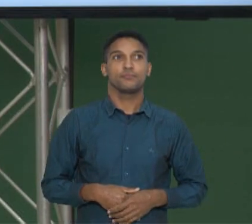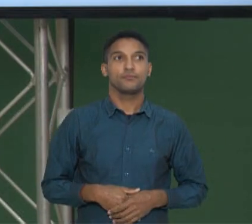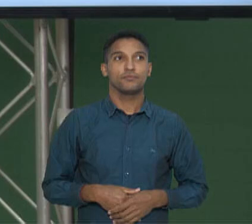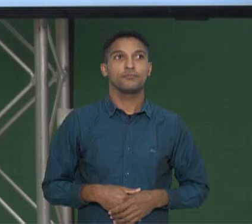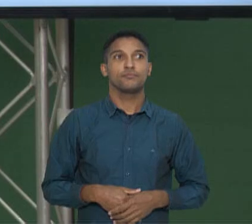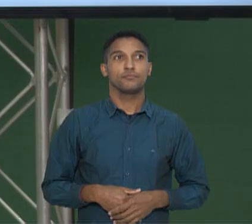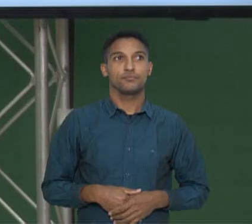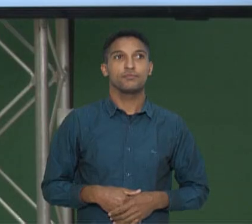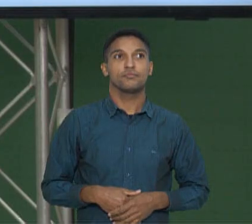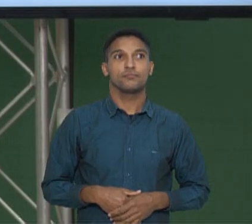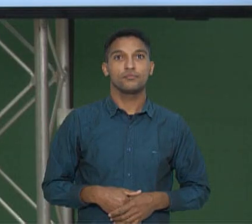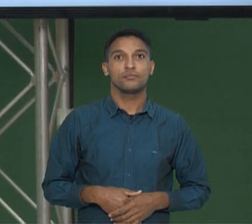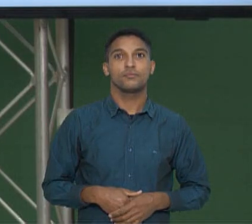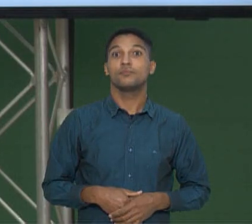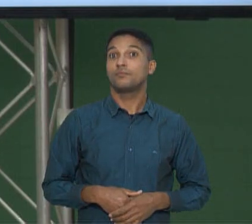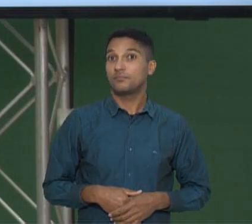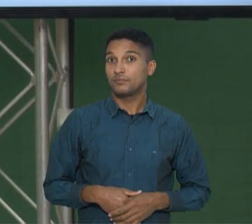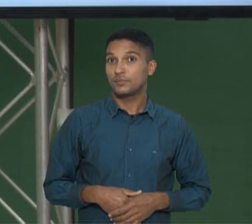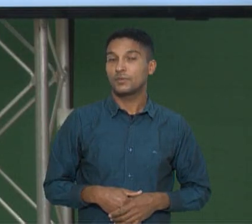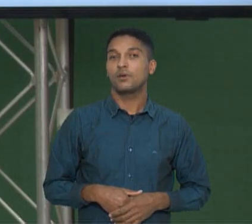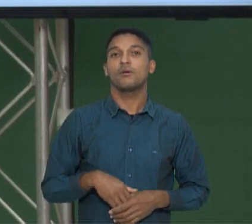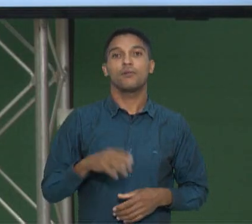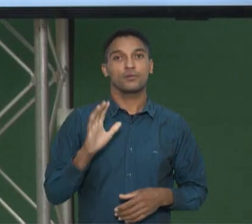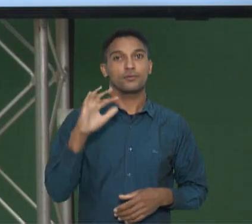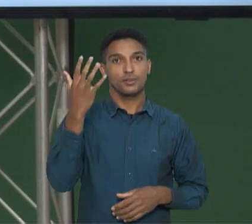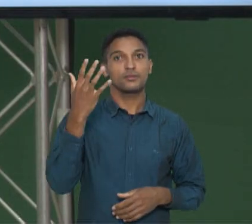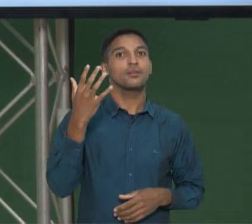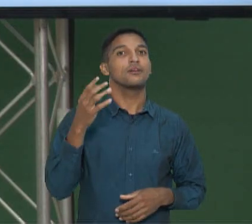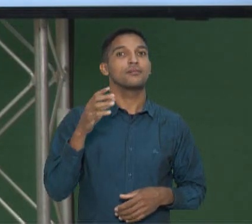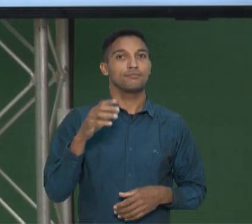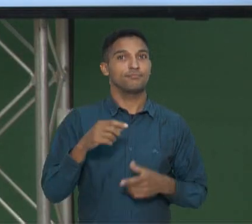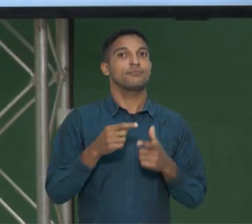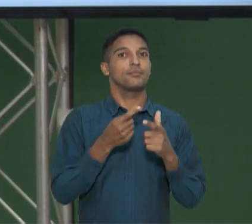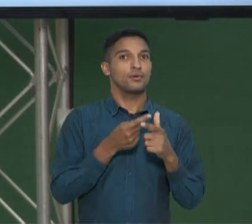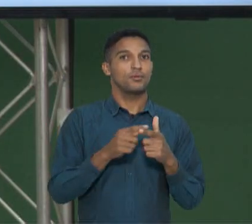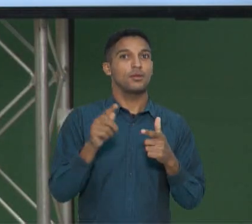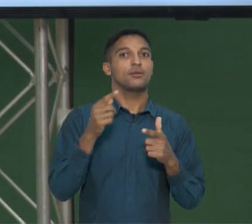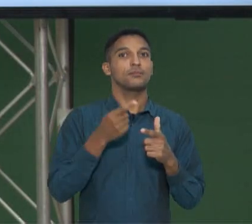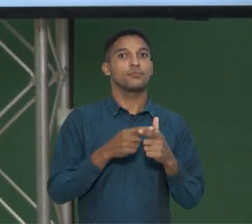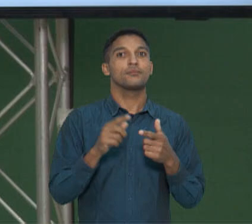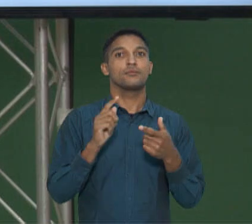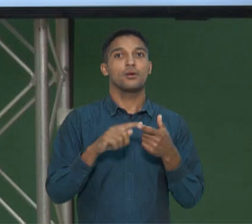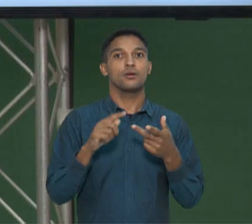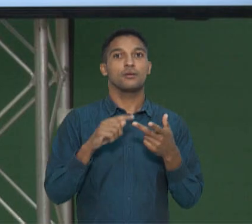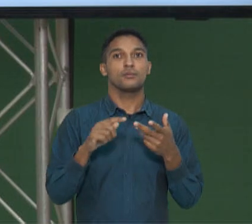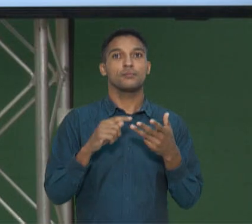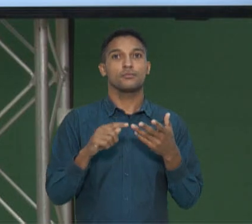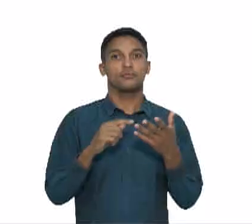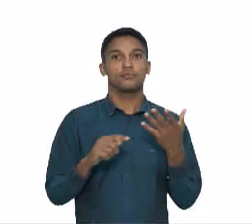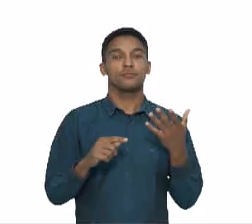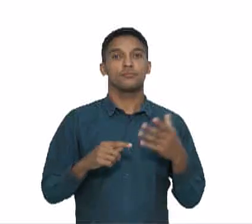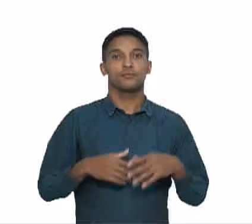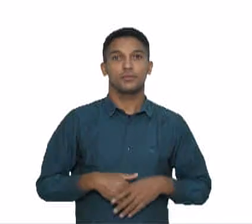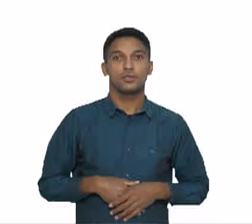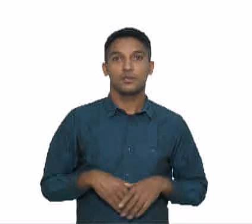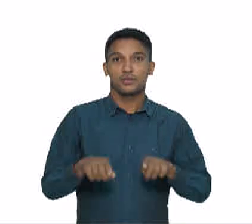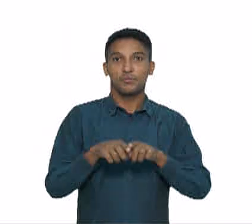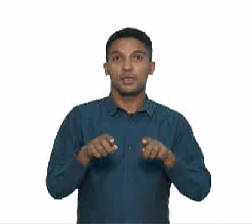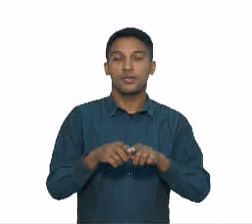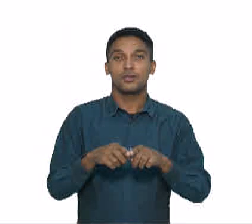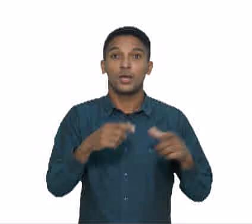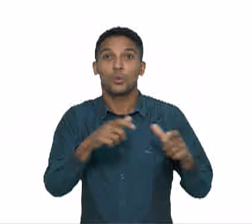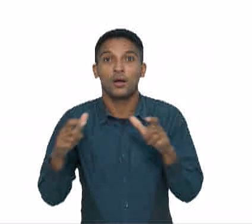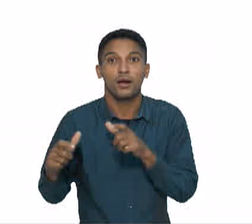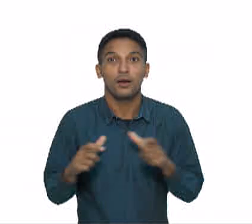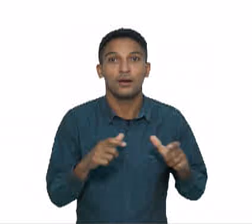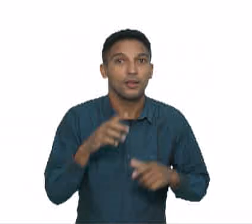provocar certos problemas, ou seja, por certos problemas, né, impede você de desfrutar ao máximo de